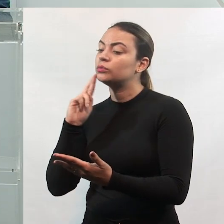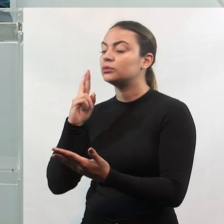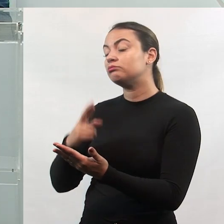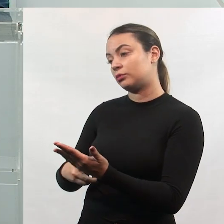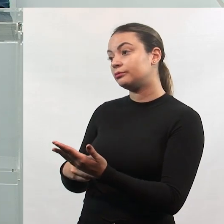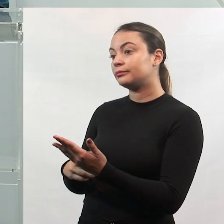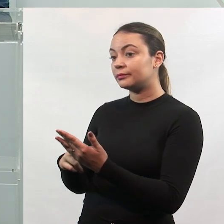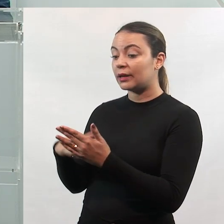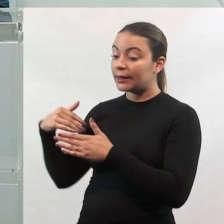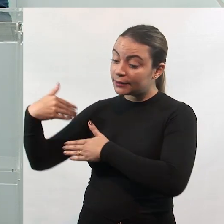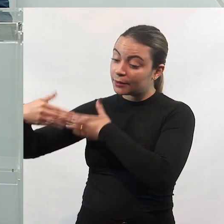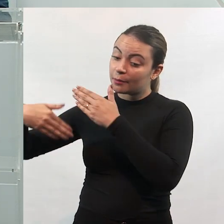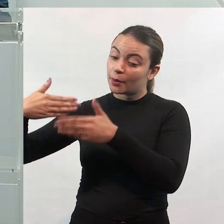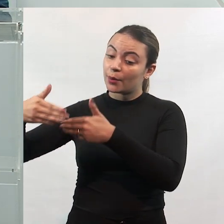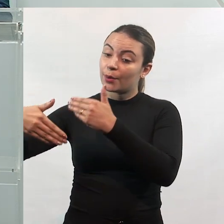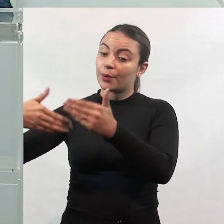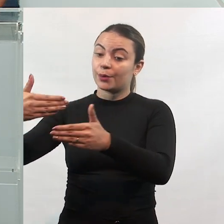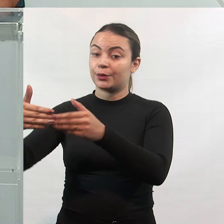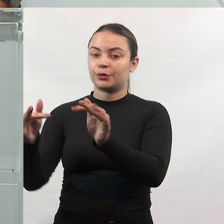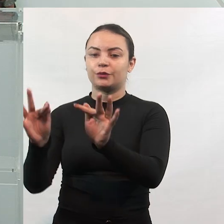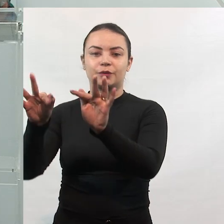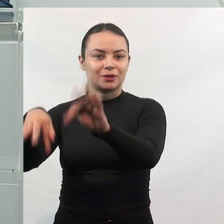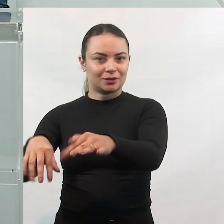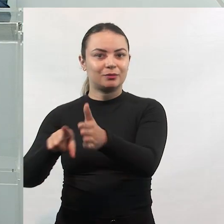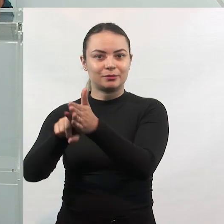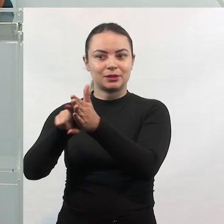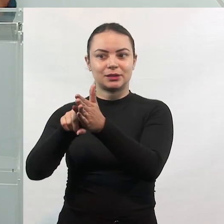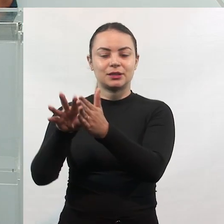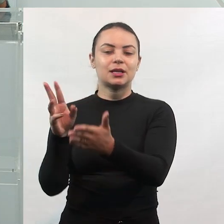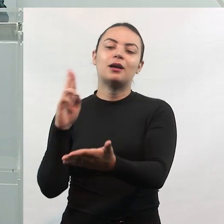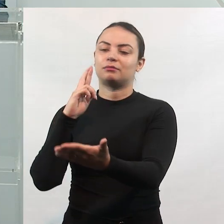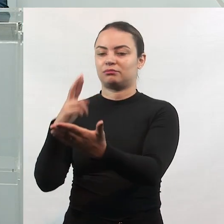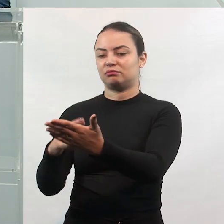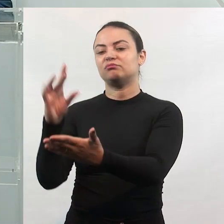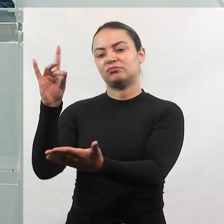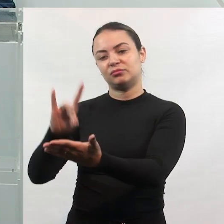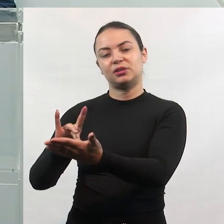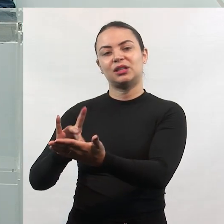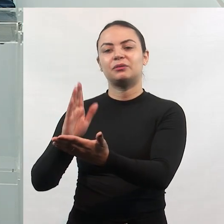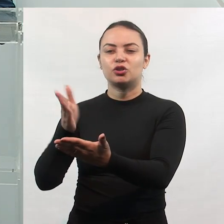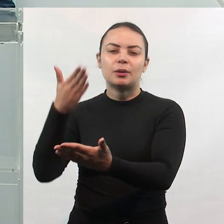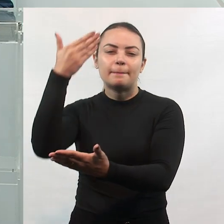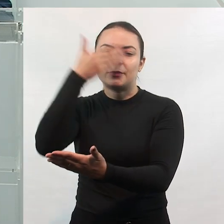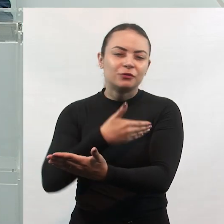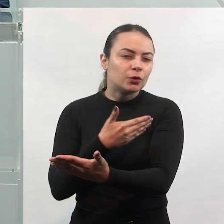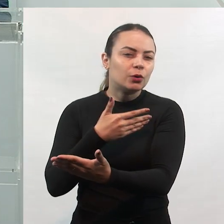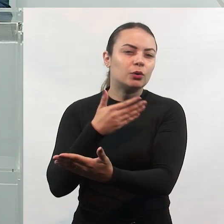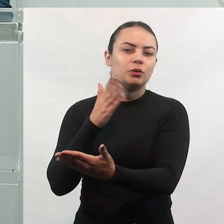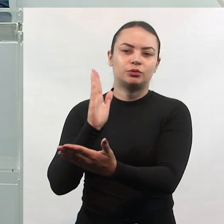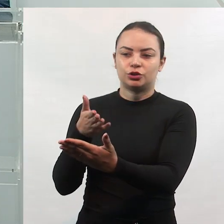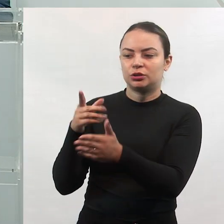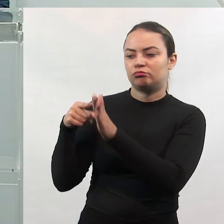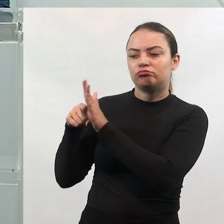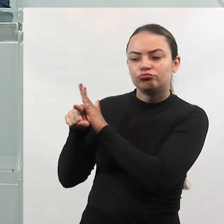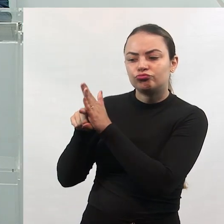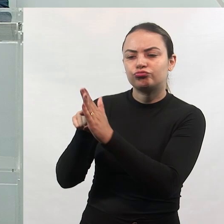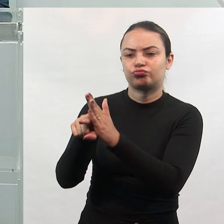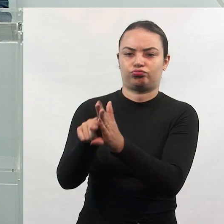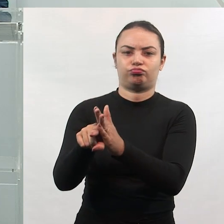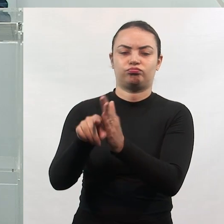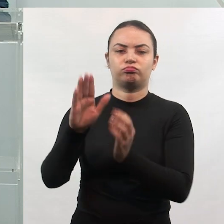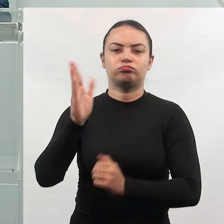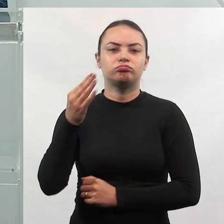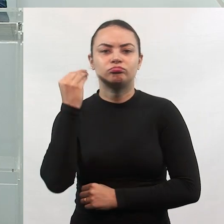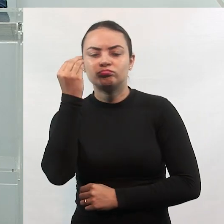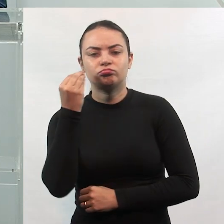que possa te dar alguma resposta, né? Não pode ser uma pergunta vaga, genérica, desprovida, né, de um contexto de realidade,